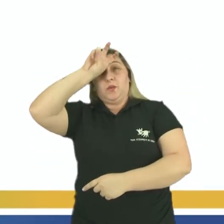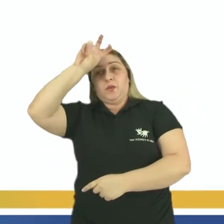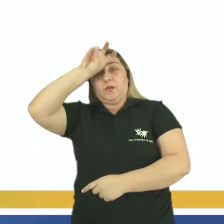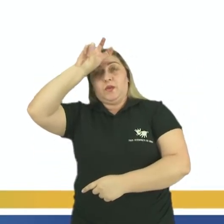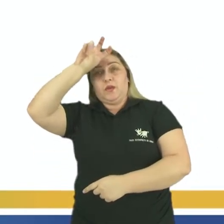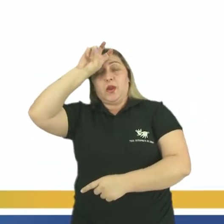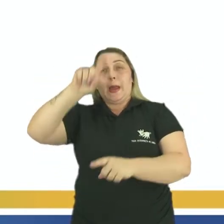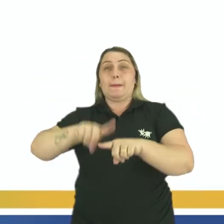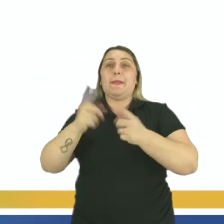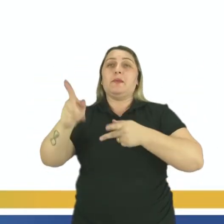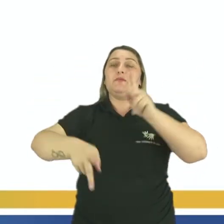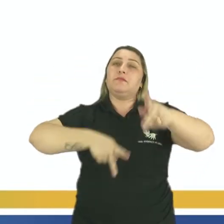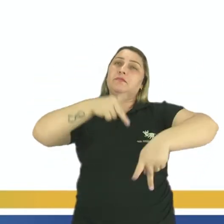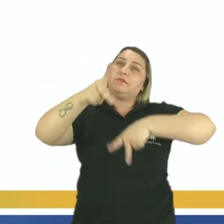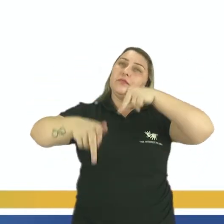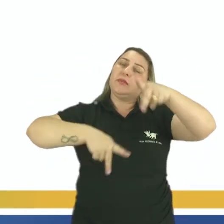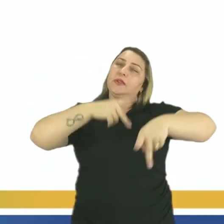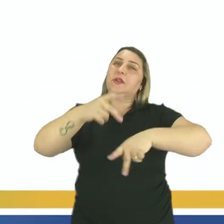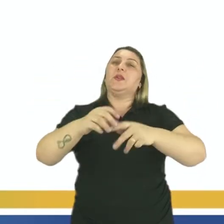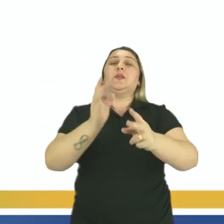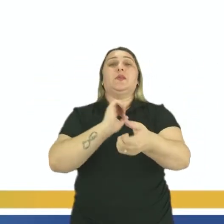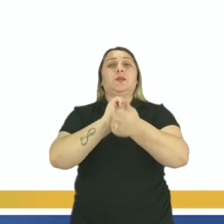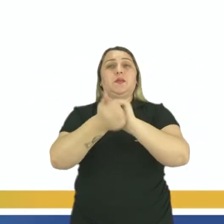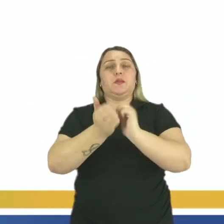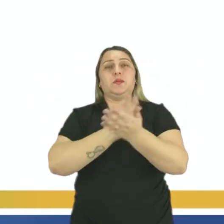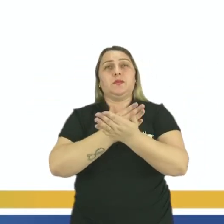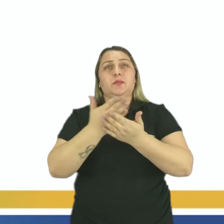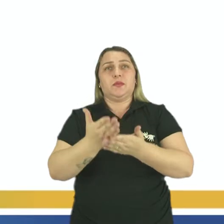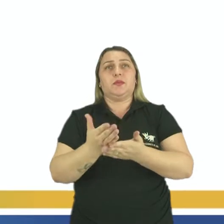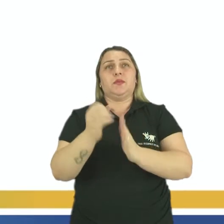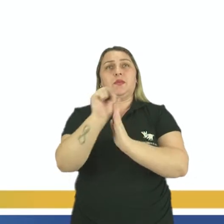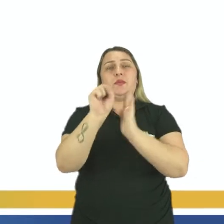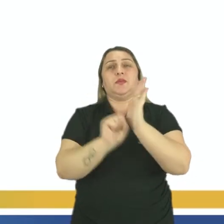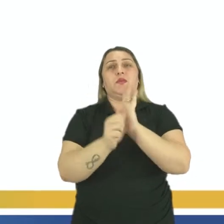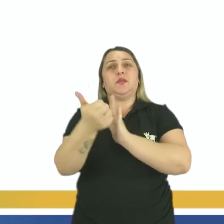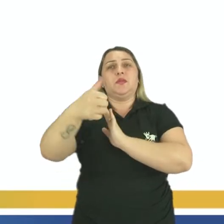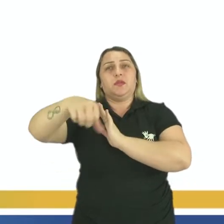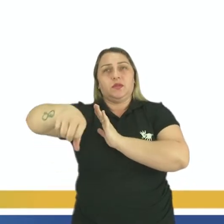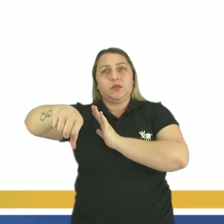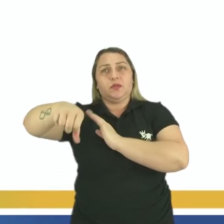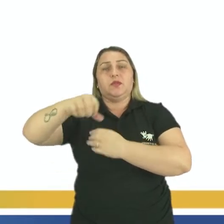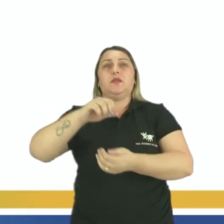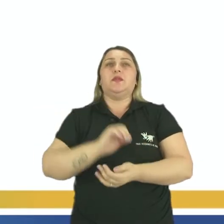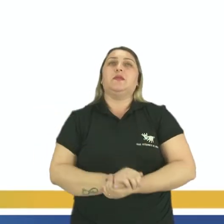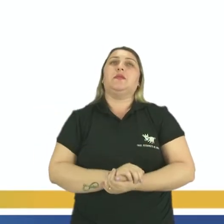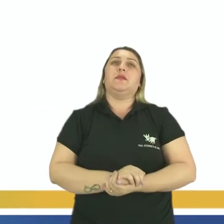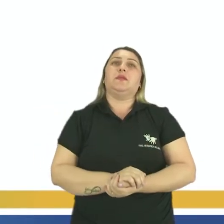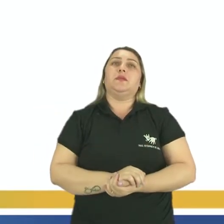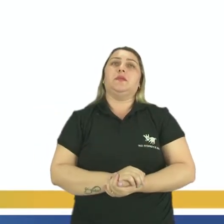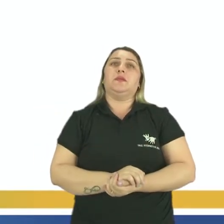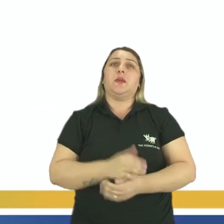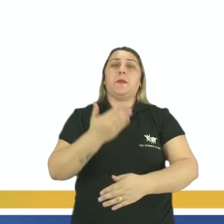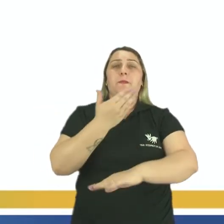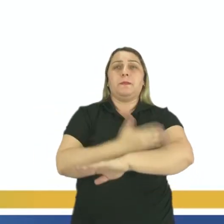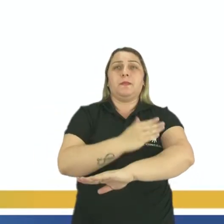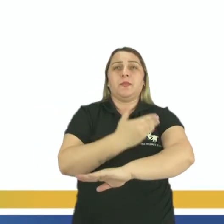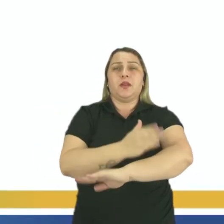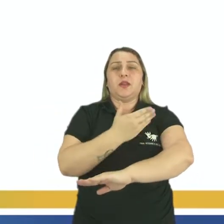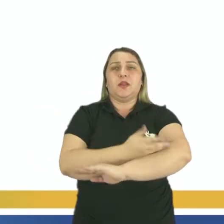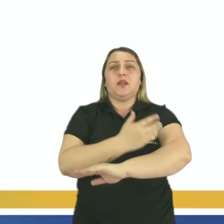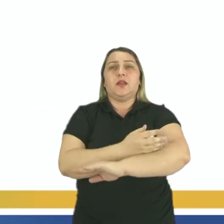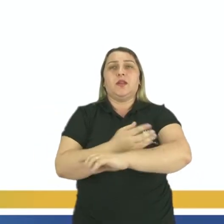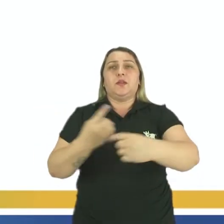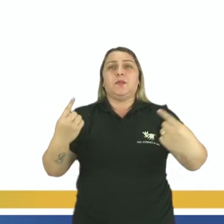Mas a sua popularidade como esporte começou a partir do século XIX, com a prática de torneios